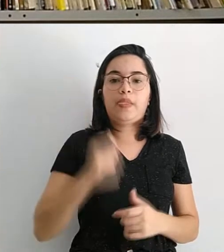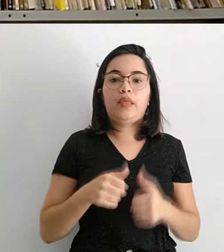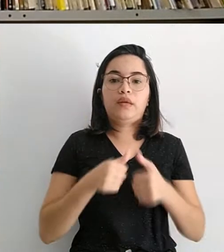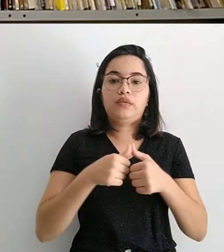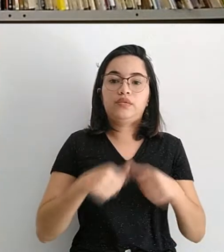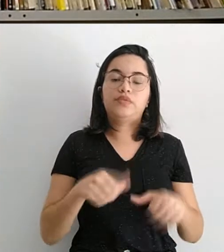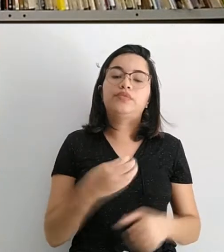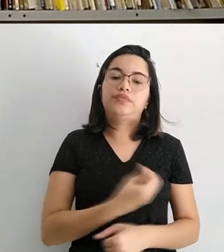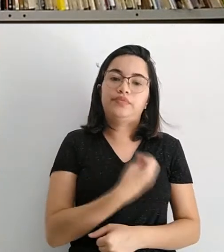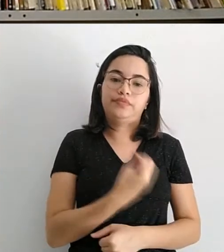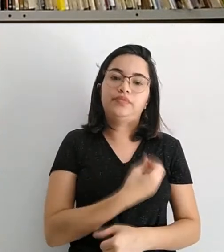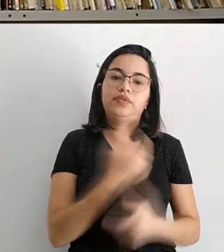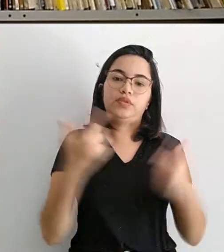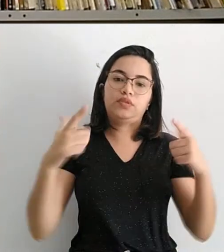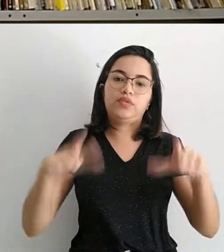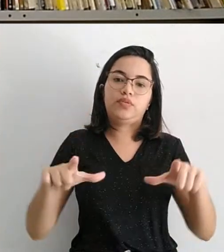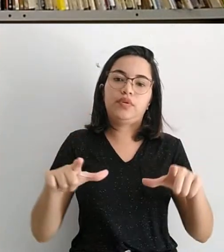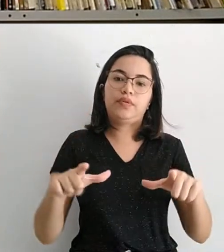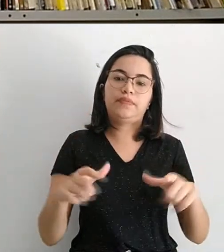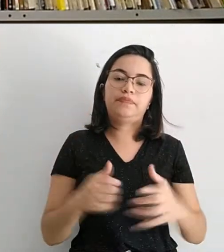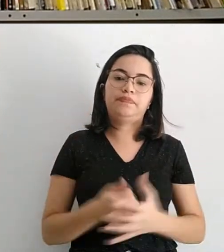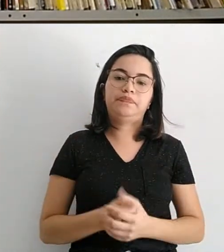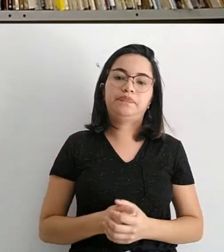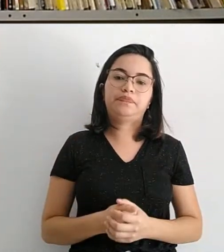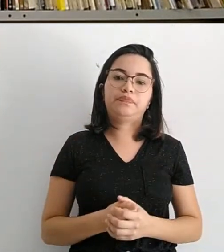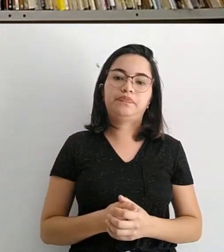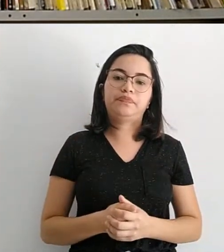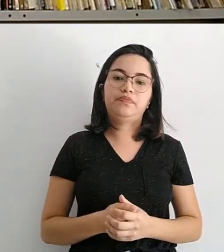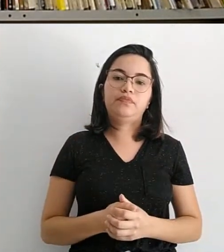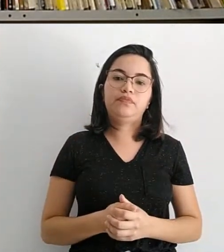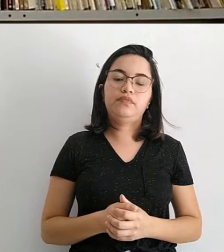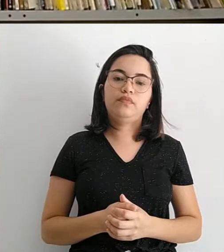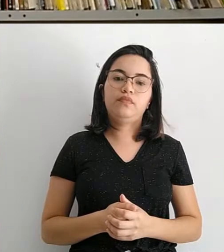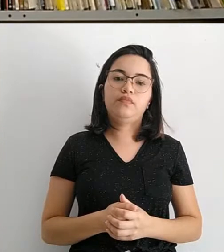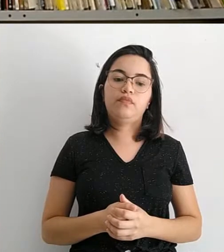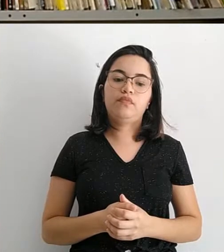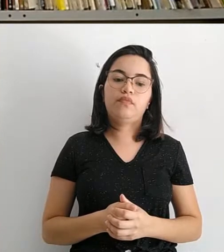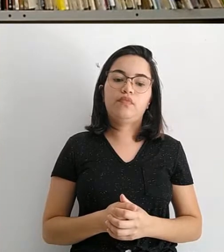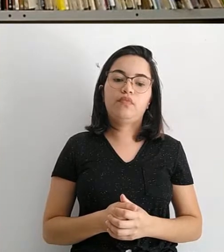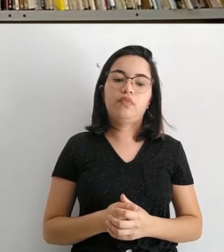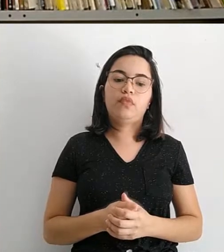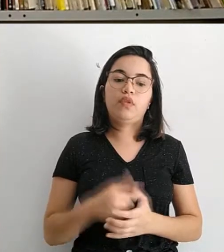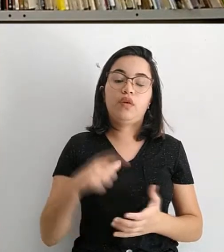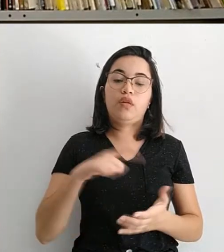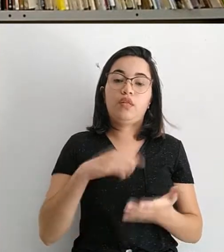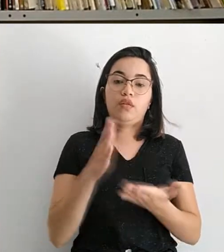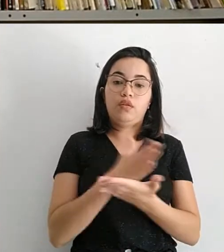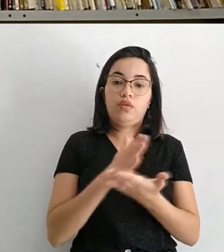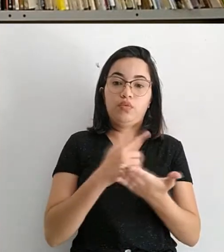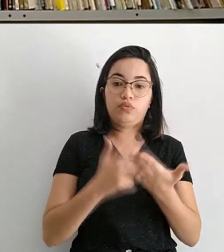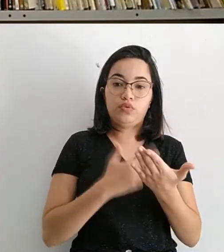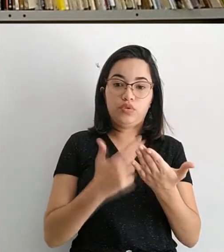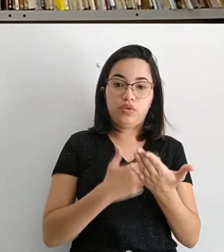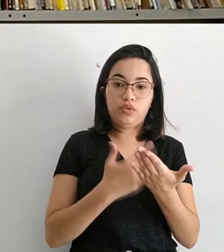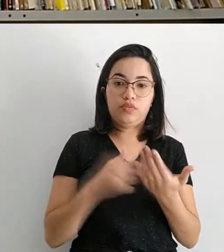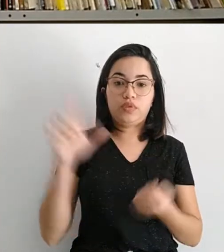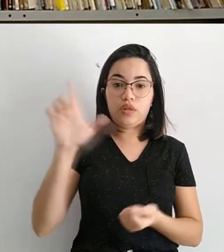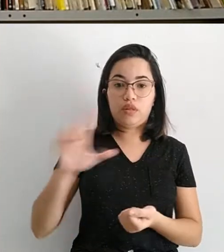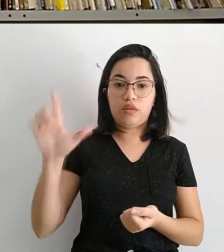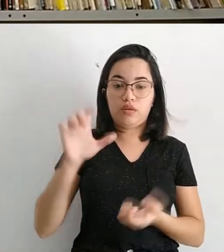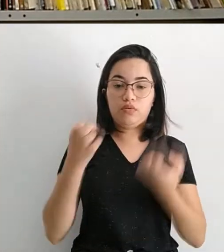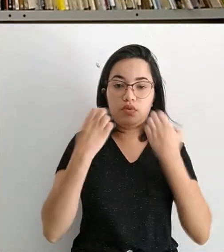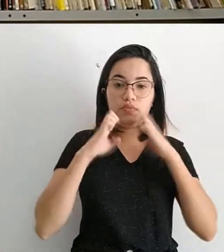estão vivenciando nesse lugar. Há alguns livros, né, na